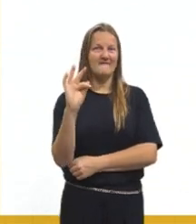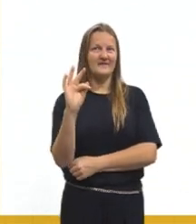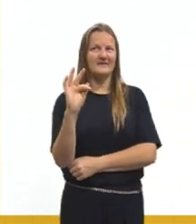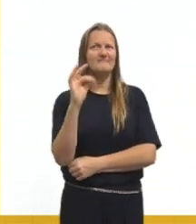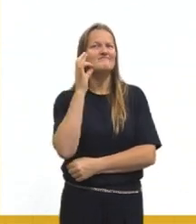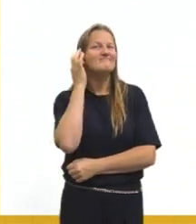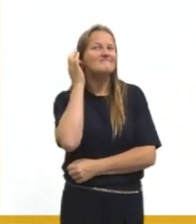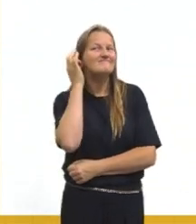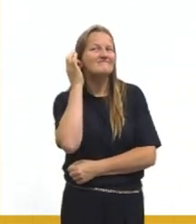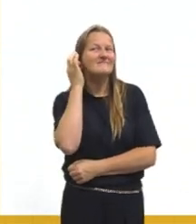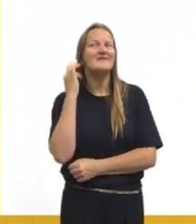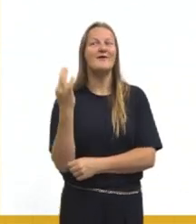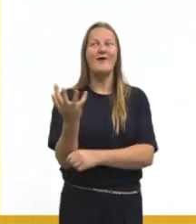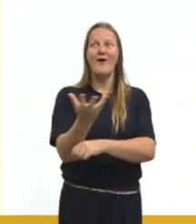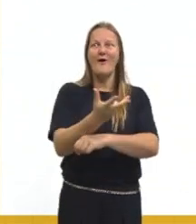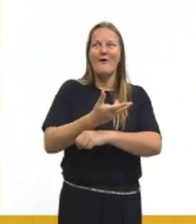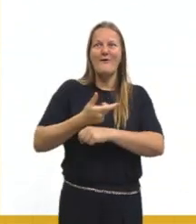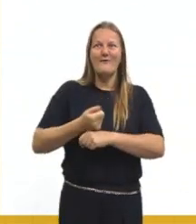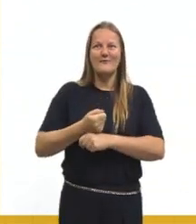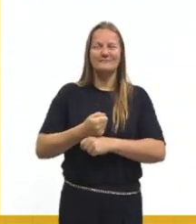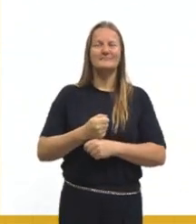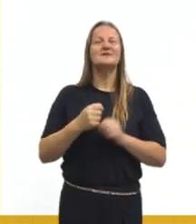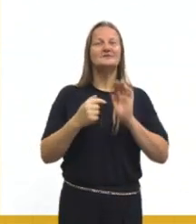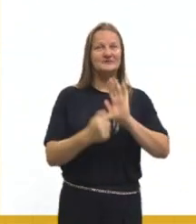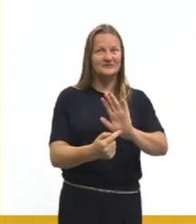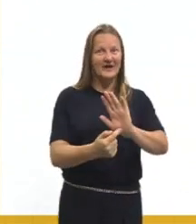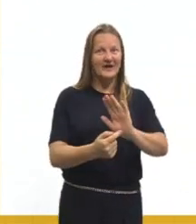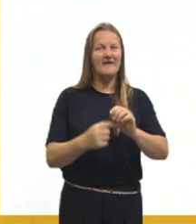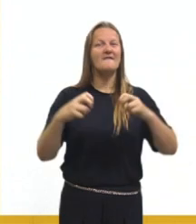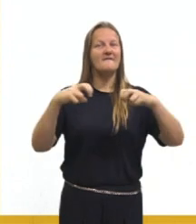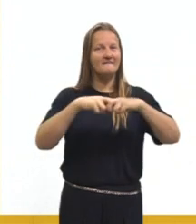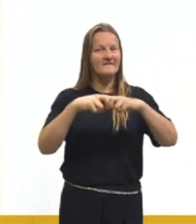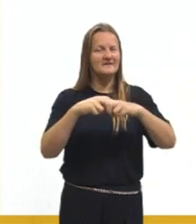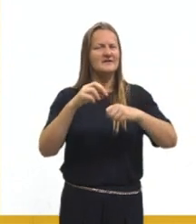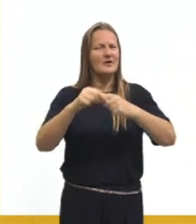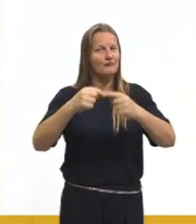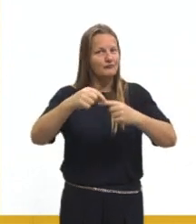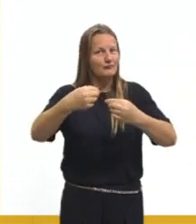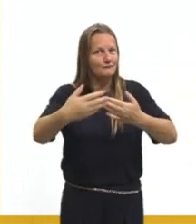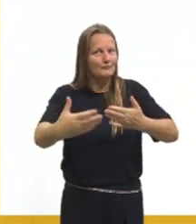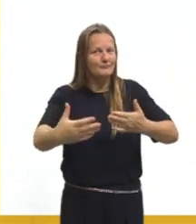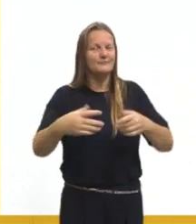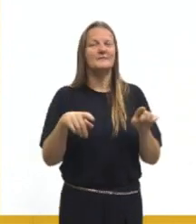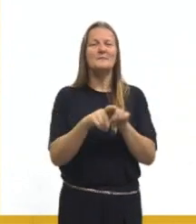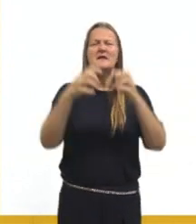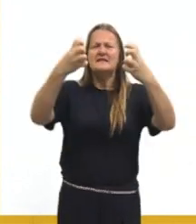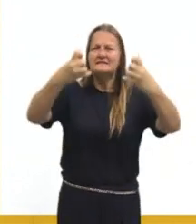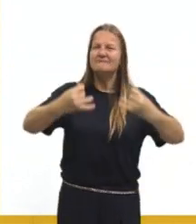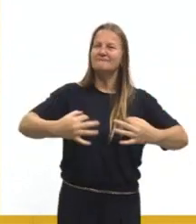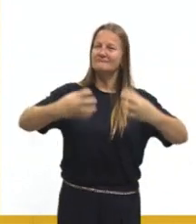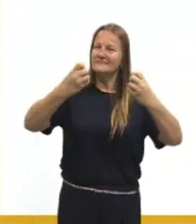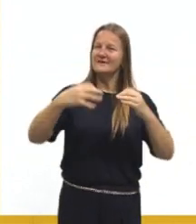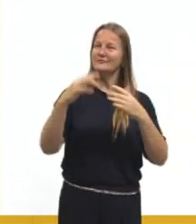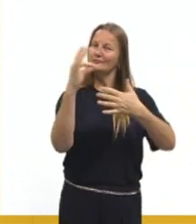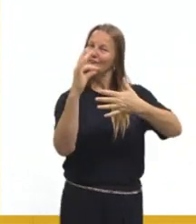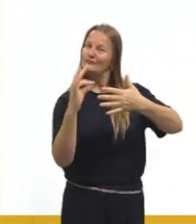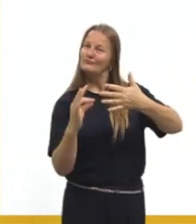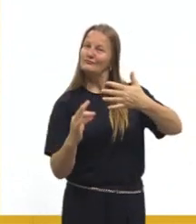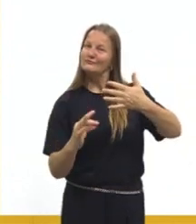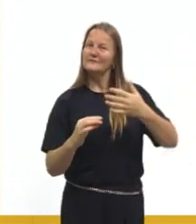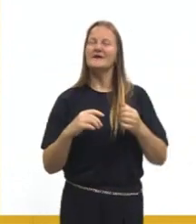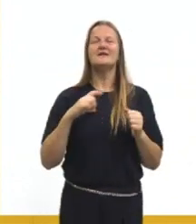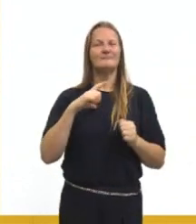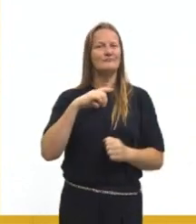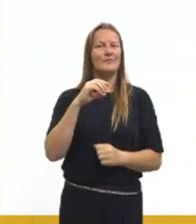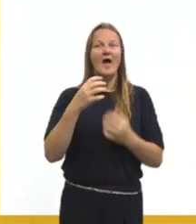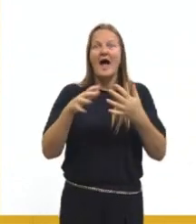eles já estão né postando algumas questões de físicas comentadas e explicando alguns detalhes que às vezes podem ter